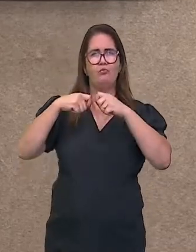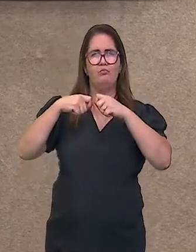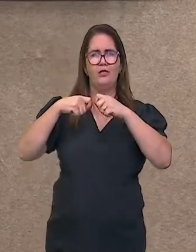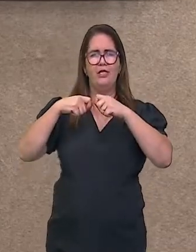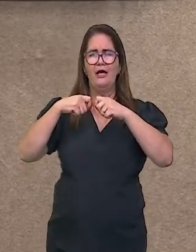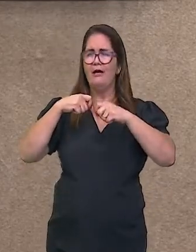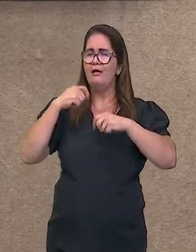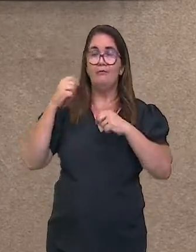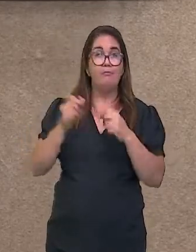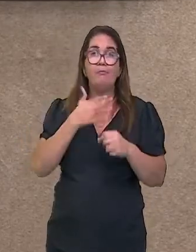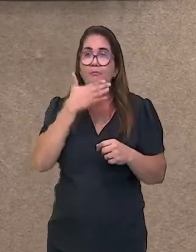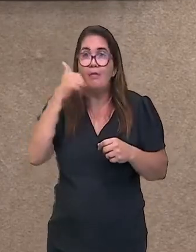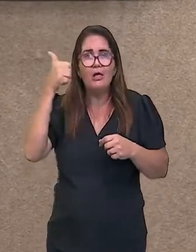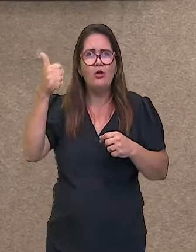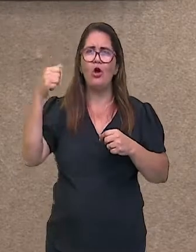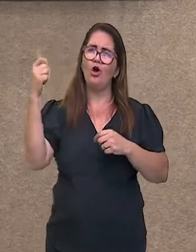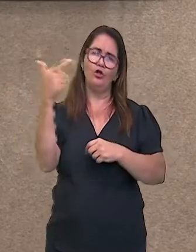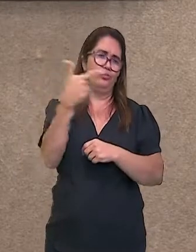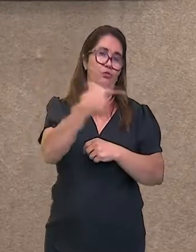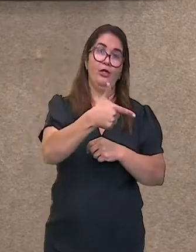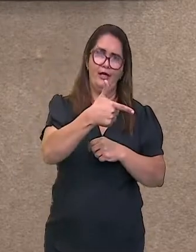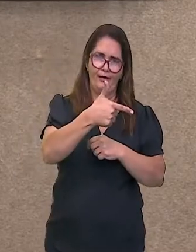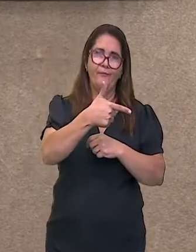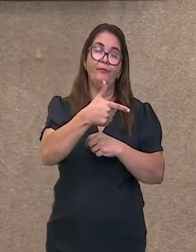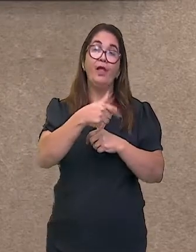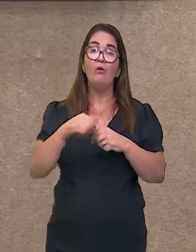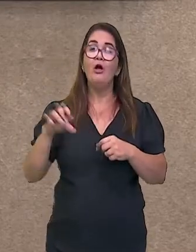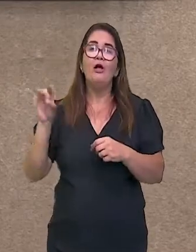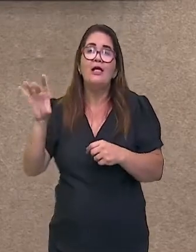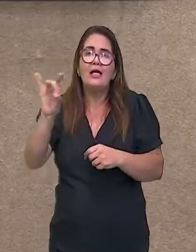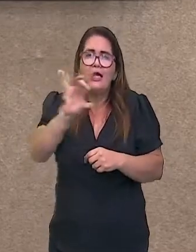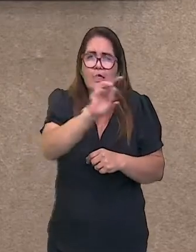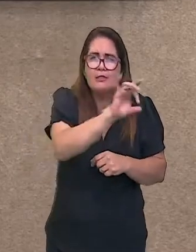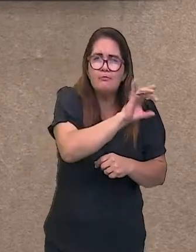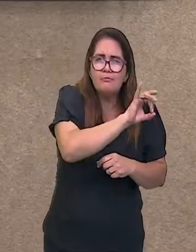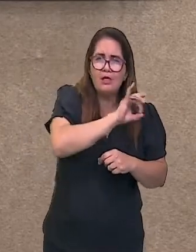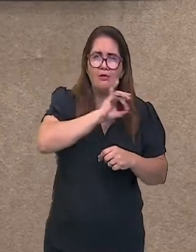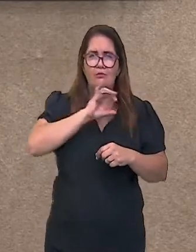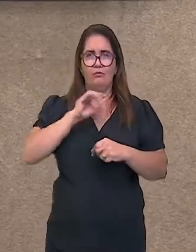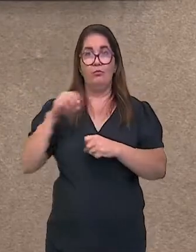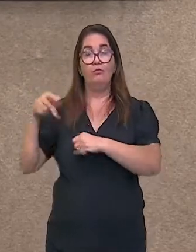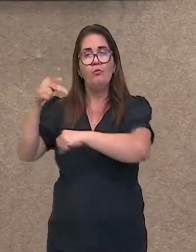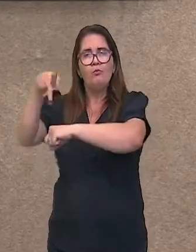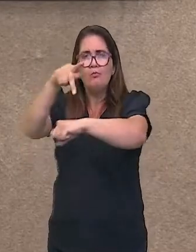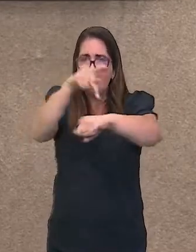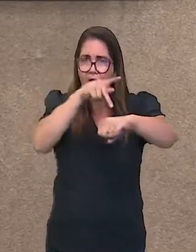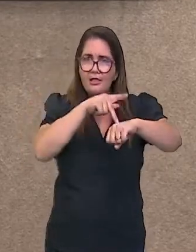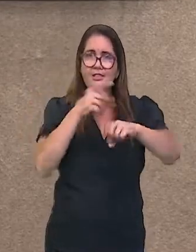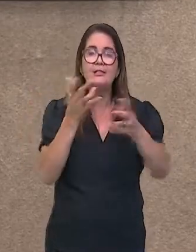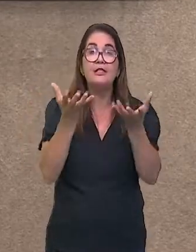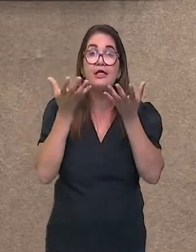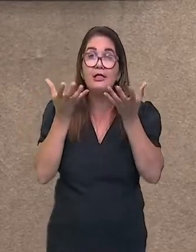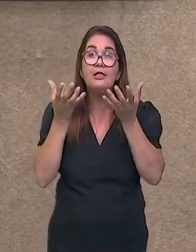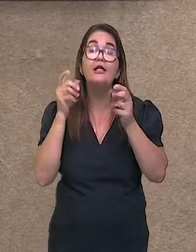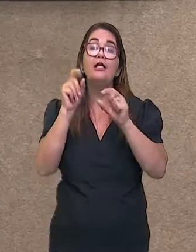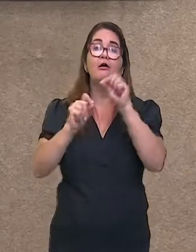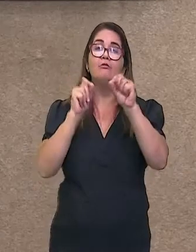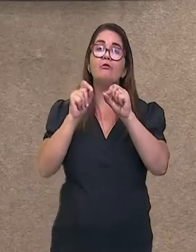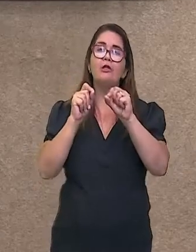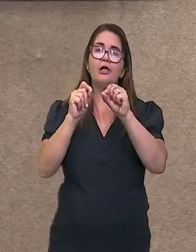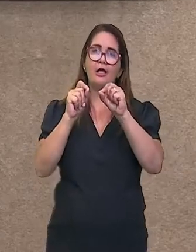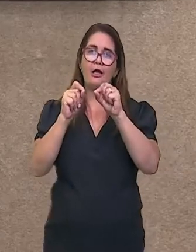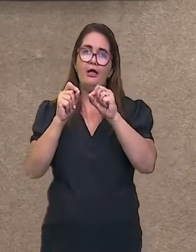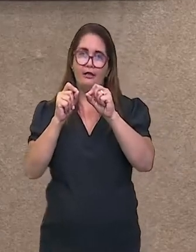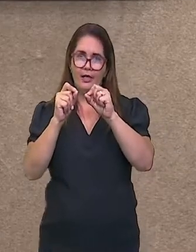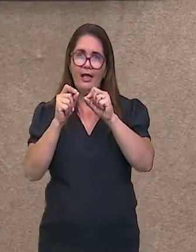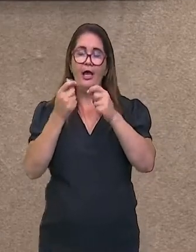outra região. Então, eram os seus interesses que estavam acima dos interesses das outras nações e de outros